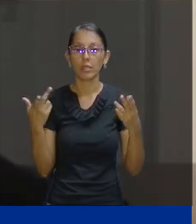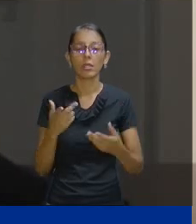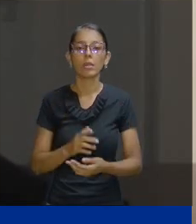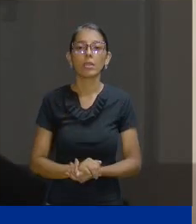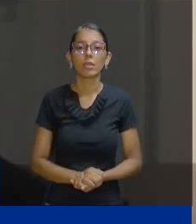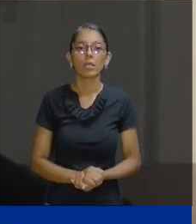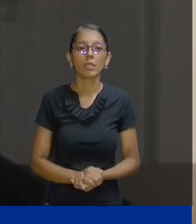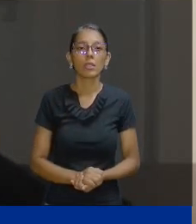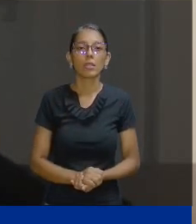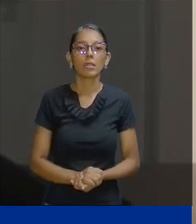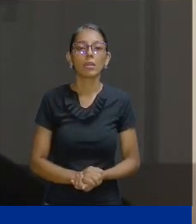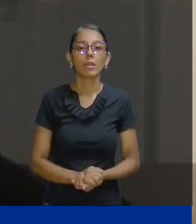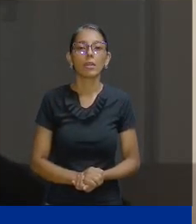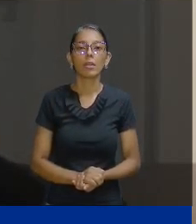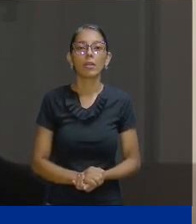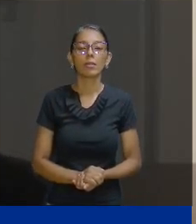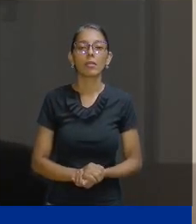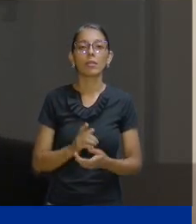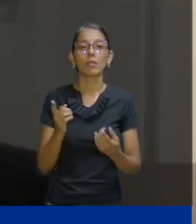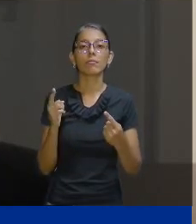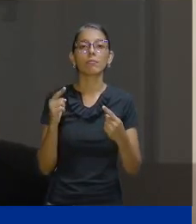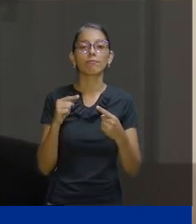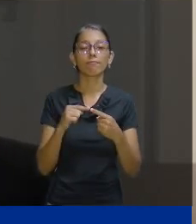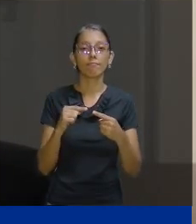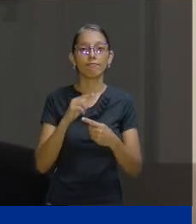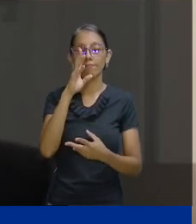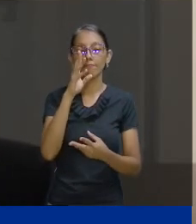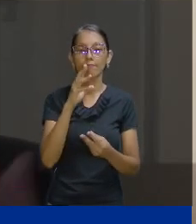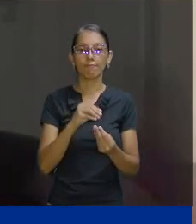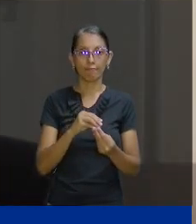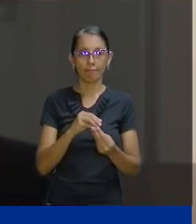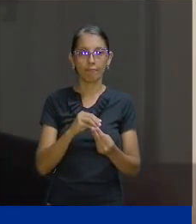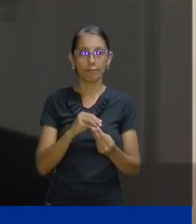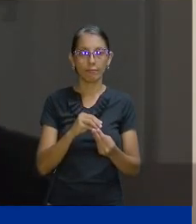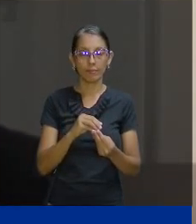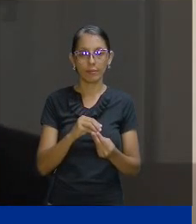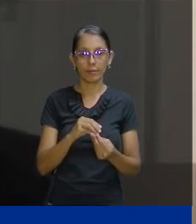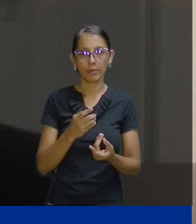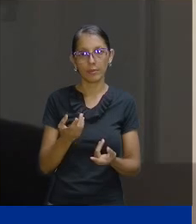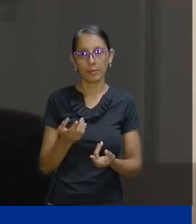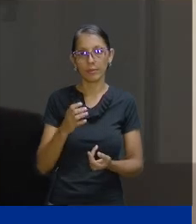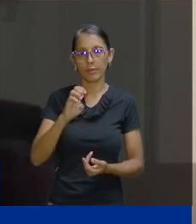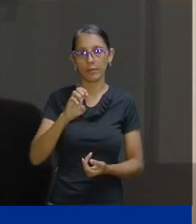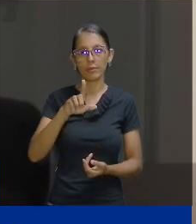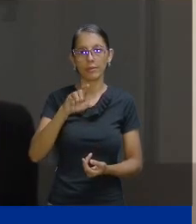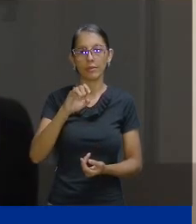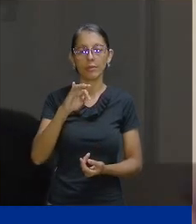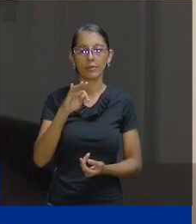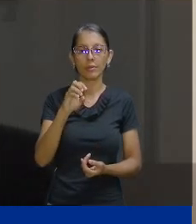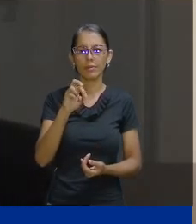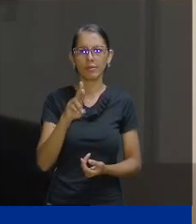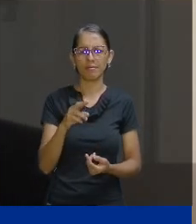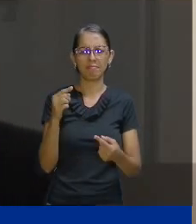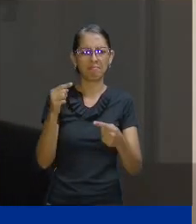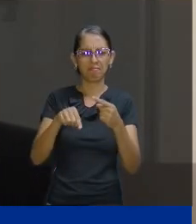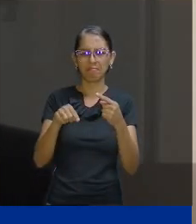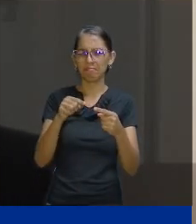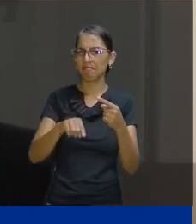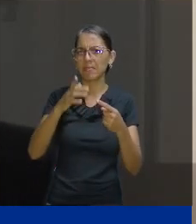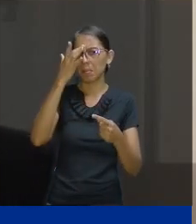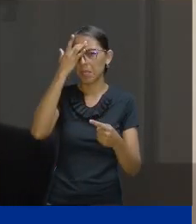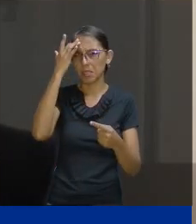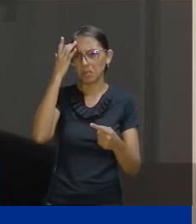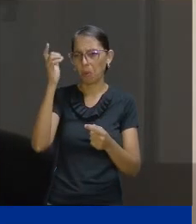se quer inferir palavras para chegar à conclusão. O conceito de eleitor não é o conceito de pessoa, então eles estavam dizendo que eles estavam